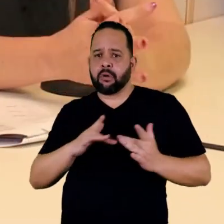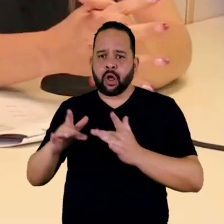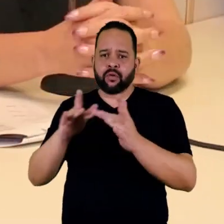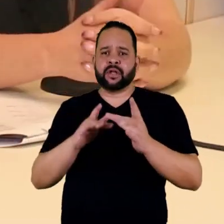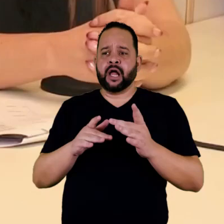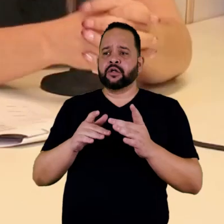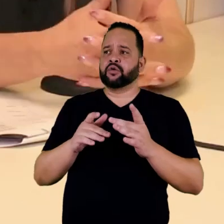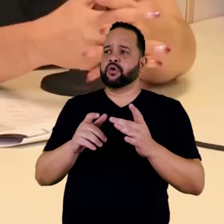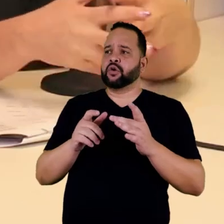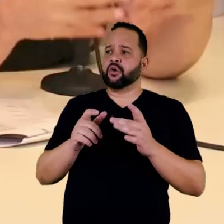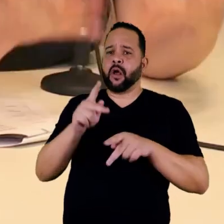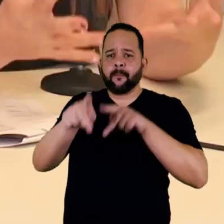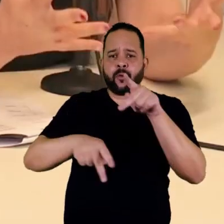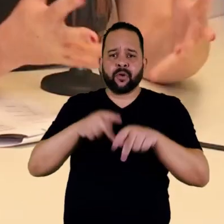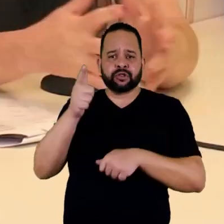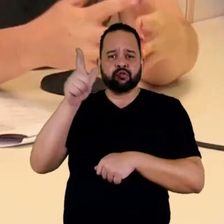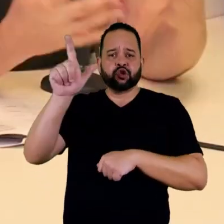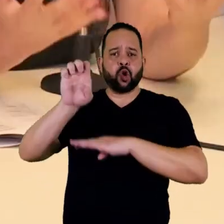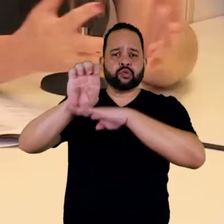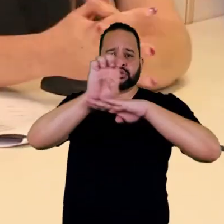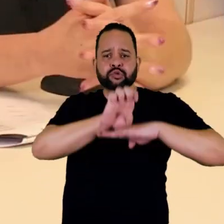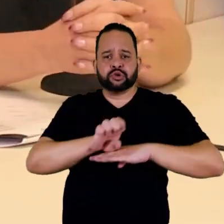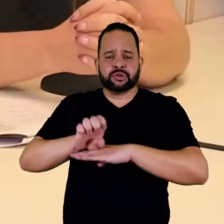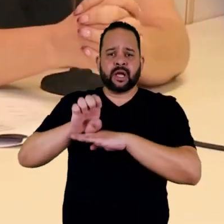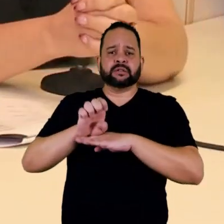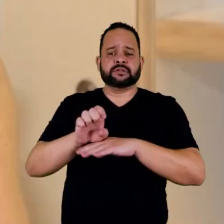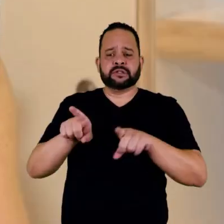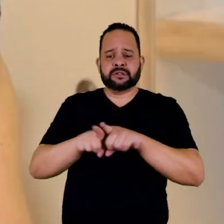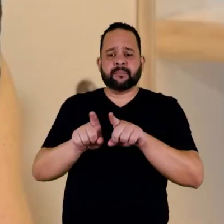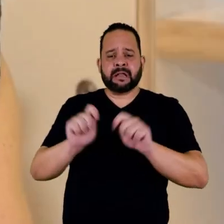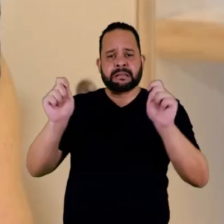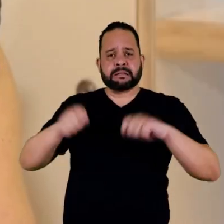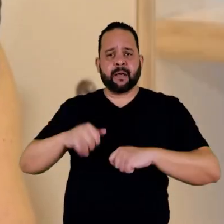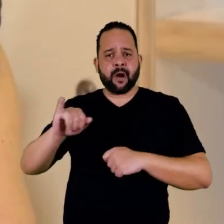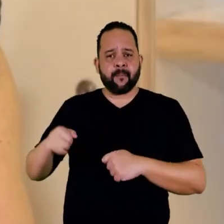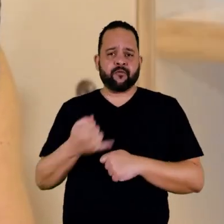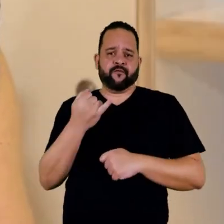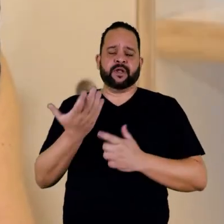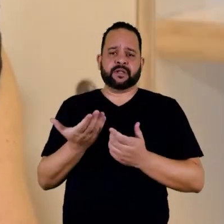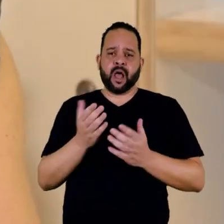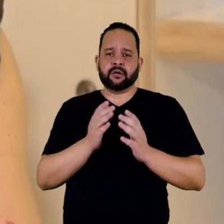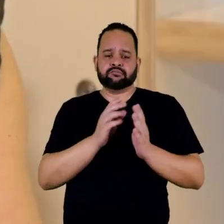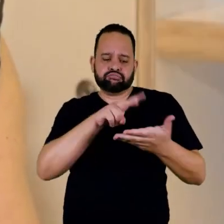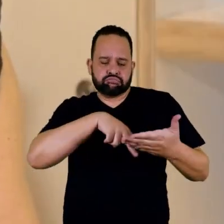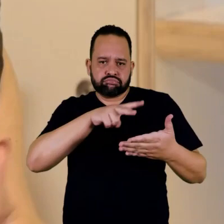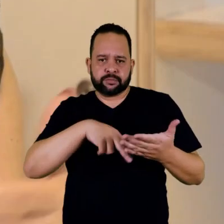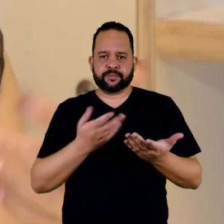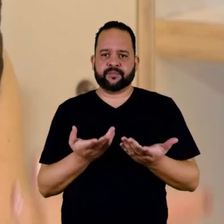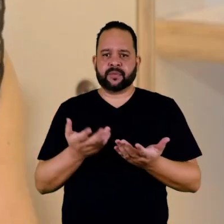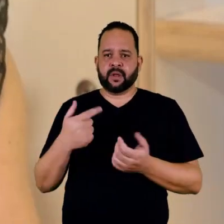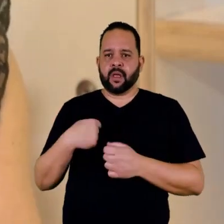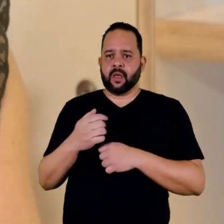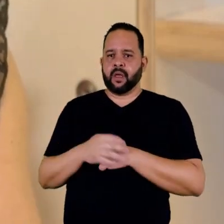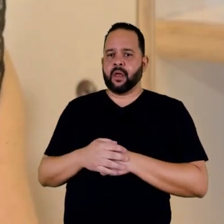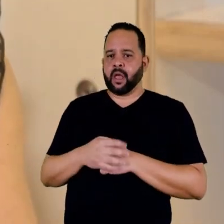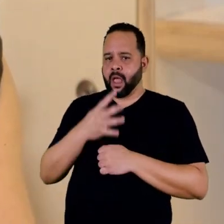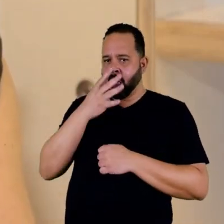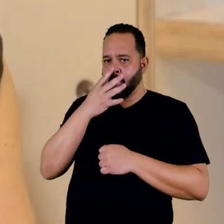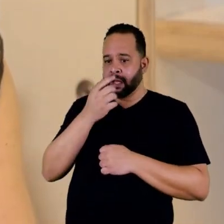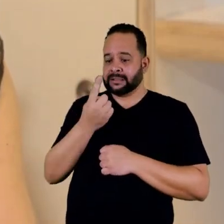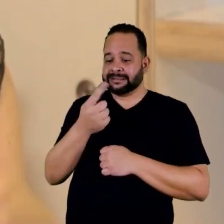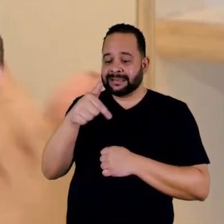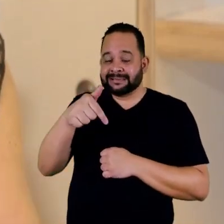da da nossa cidade do nosso estado que também usufruem deste deste lugar que é impressionante ter 17.000